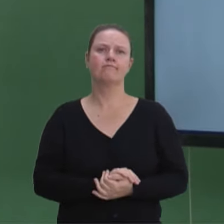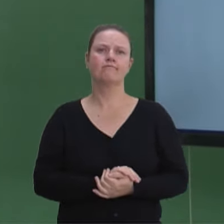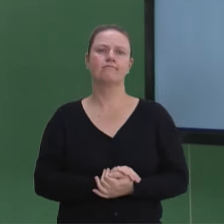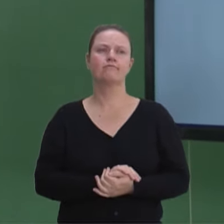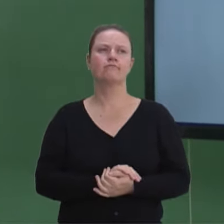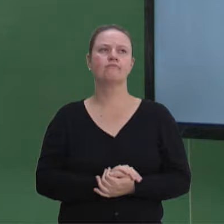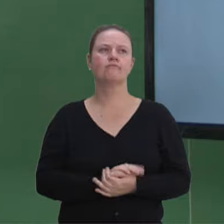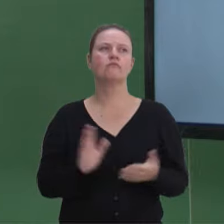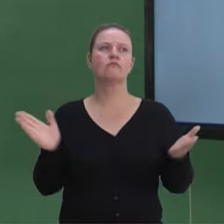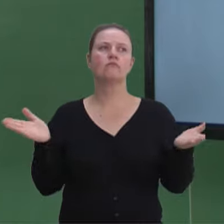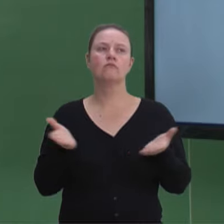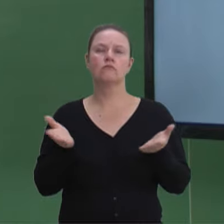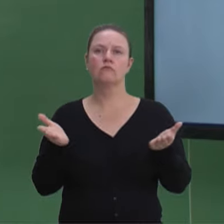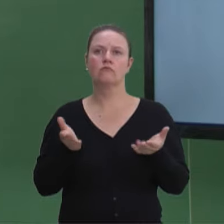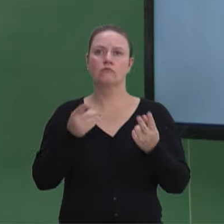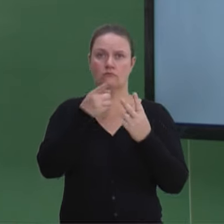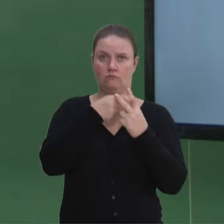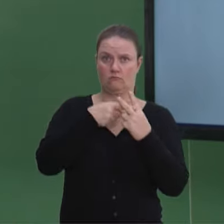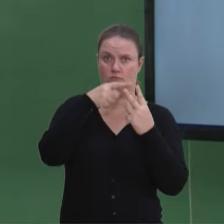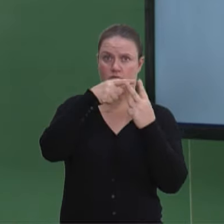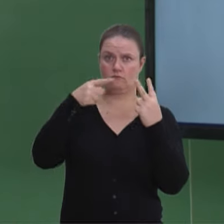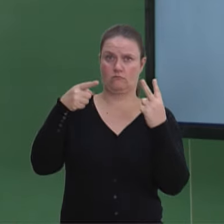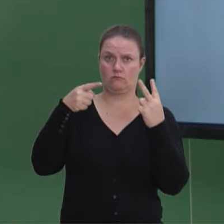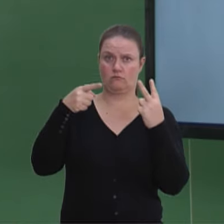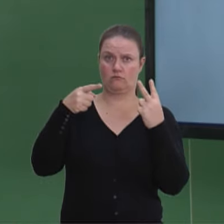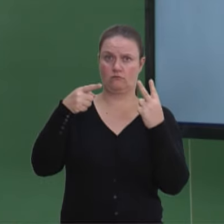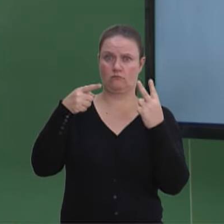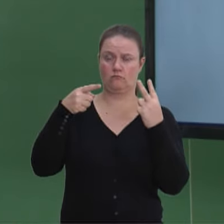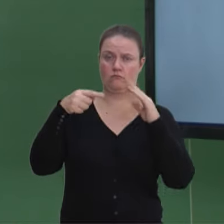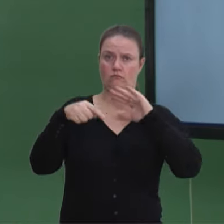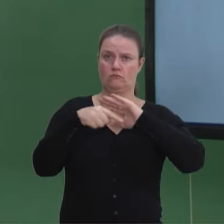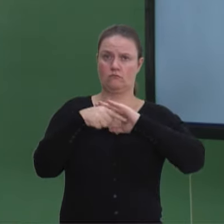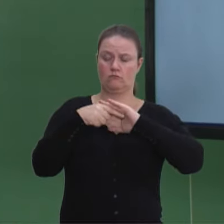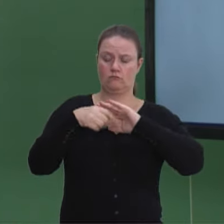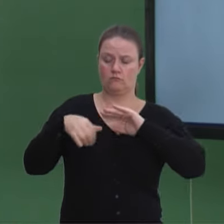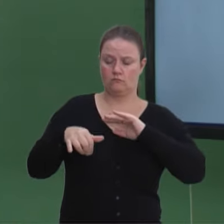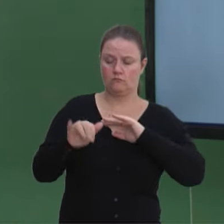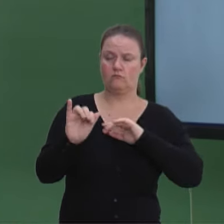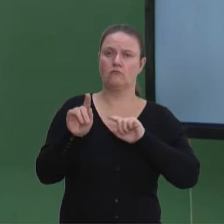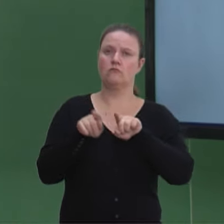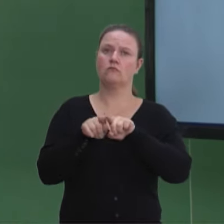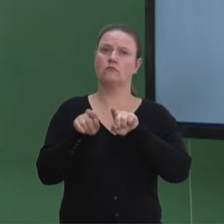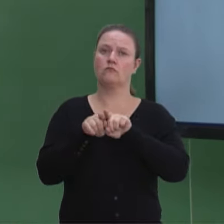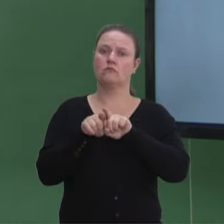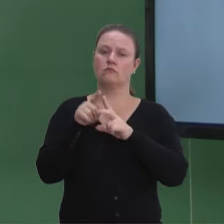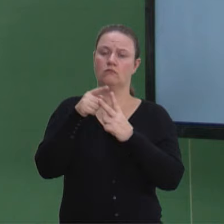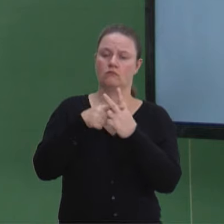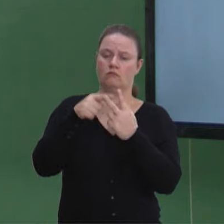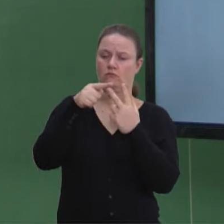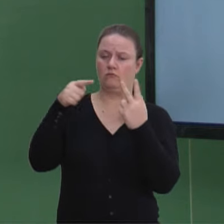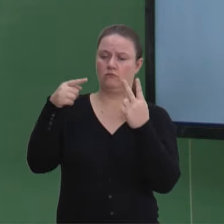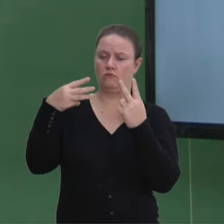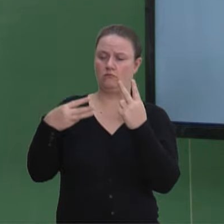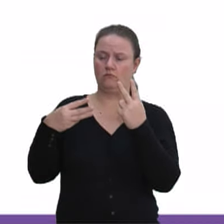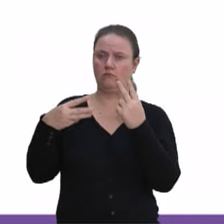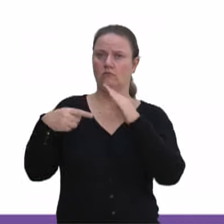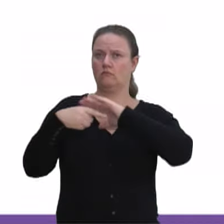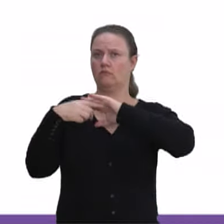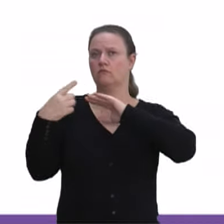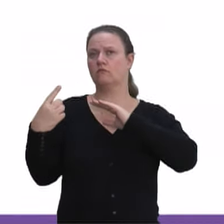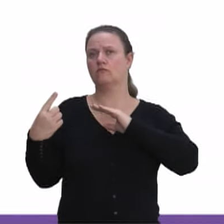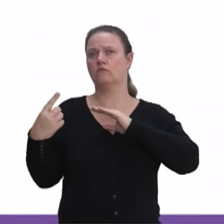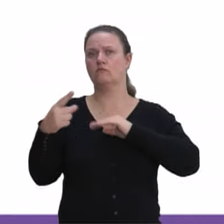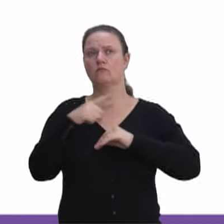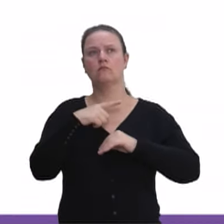Tá, cheguei aqui. Raiz de 3x menos y vai ser igual a raiz de 3 menos 1. Temos alguma alternativa que